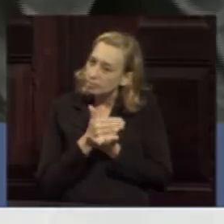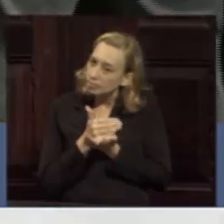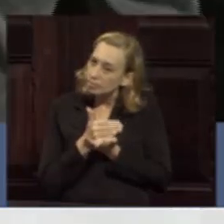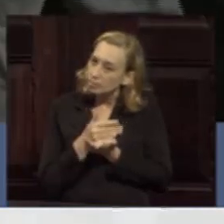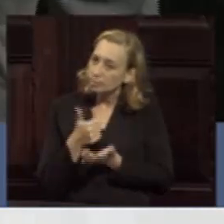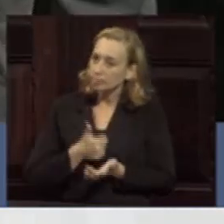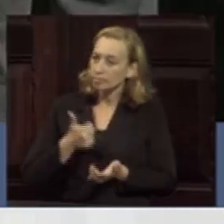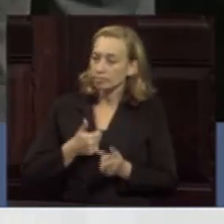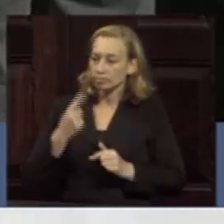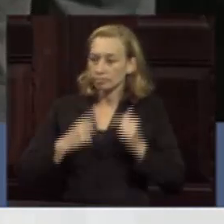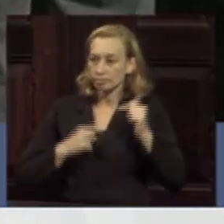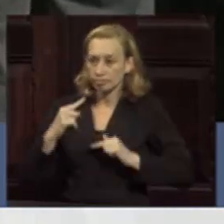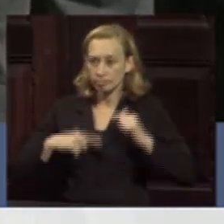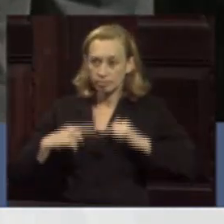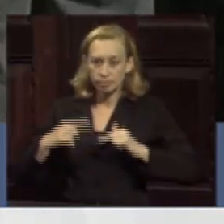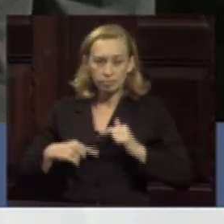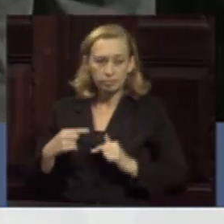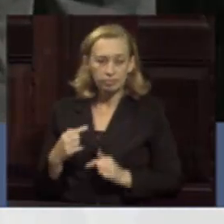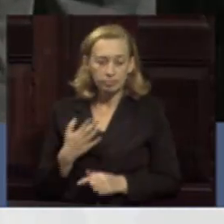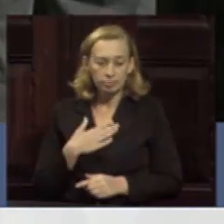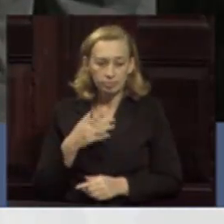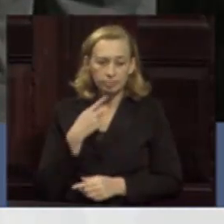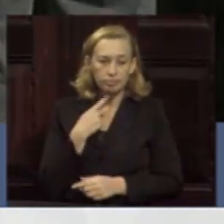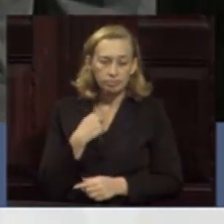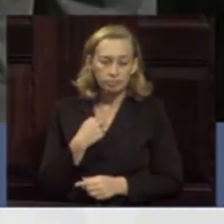discussão, o meu parecer